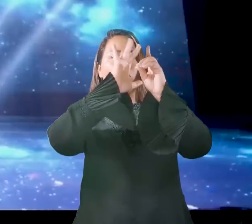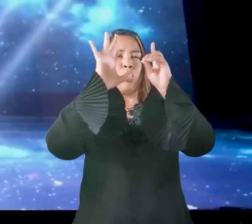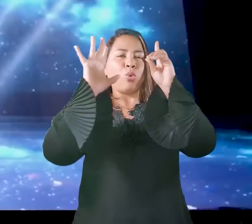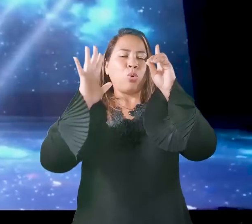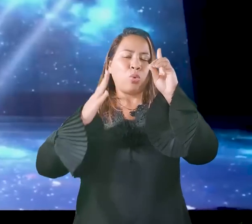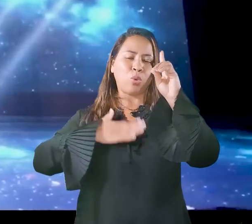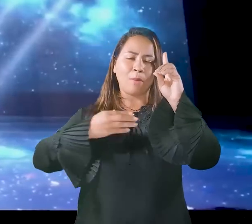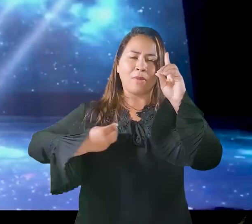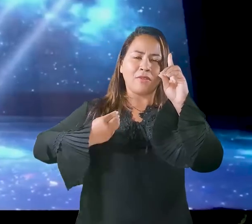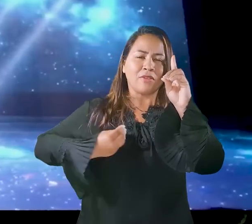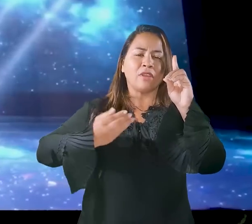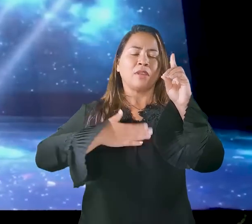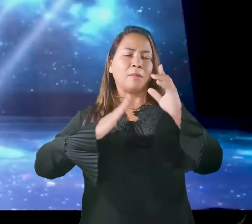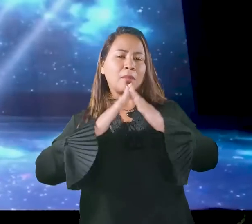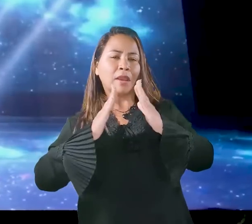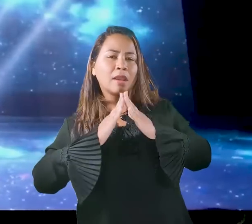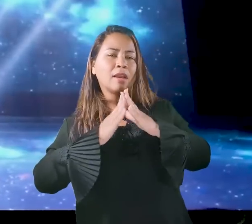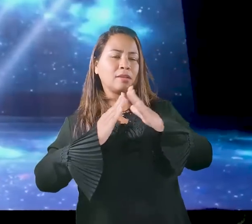meu campo.